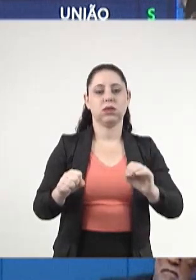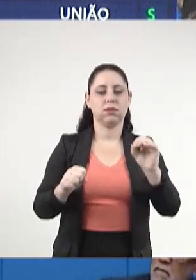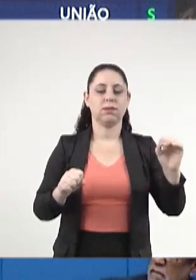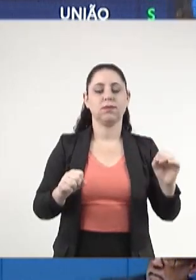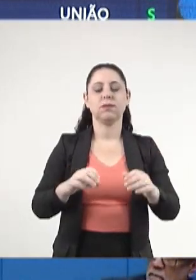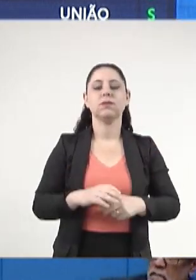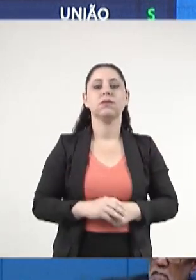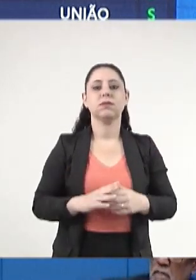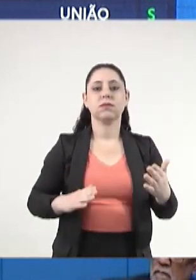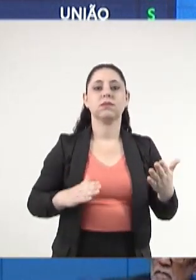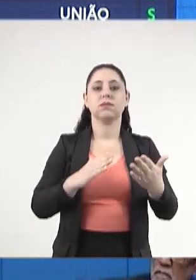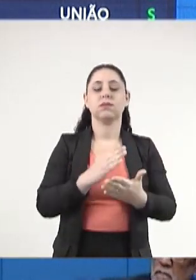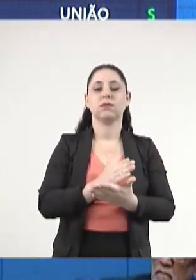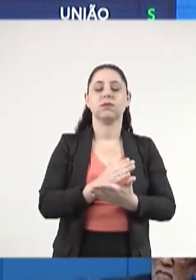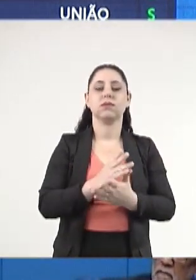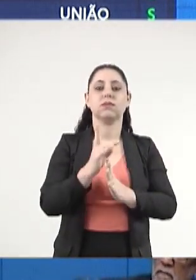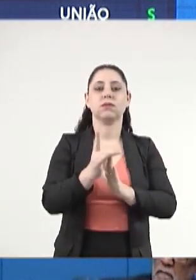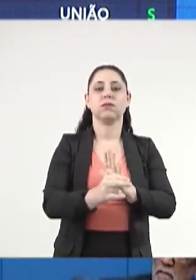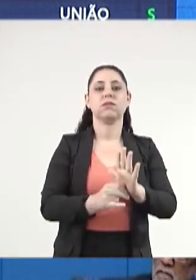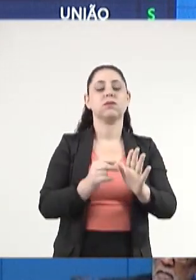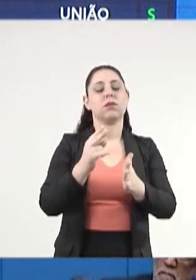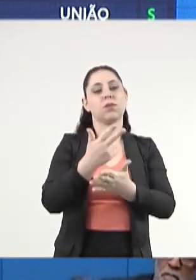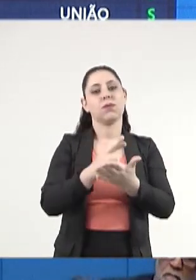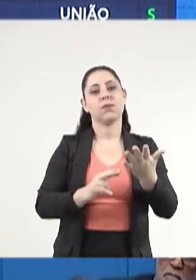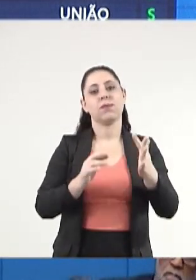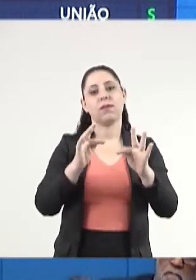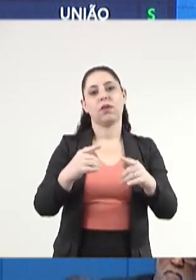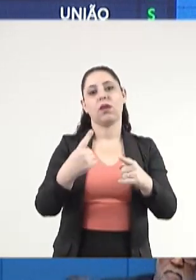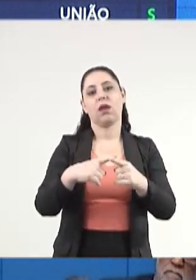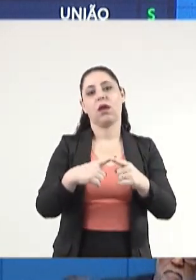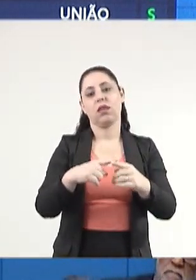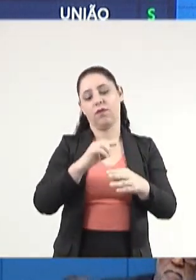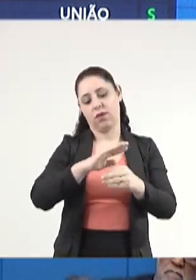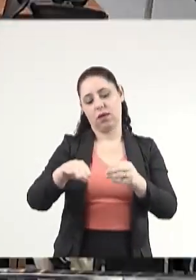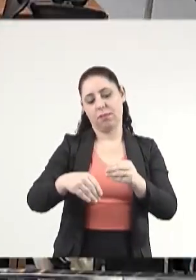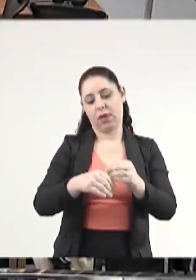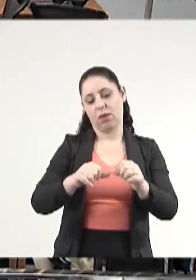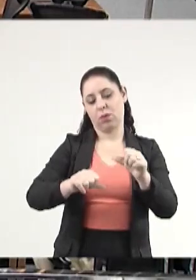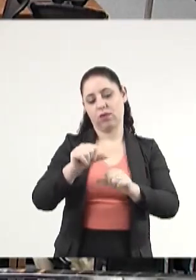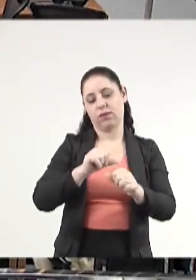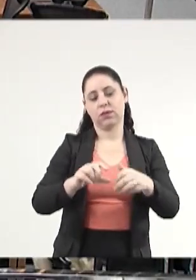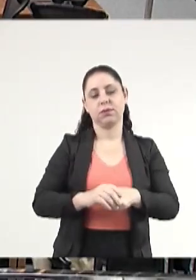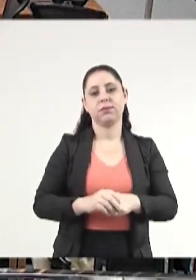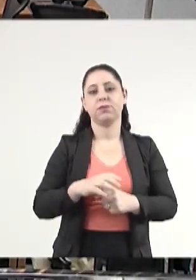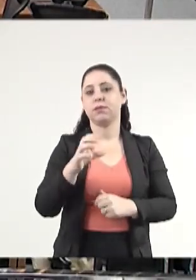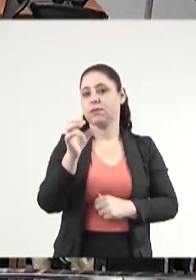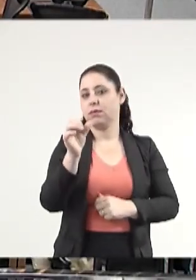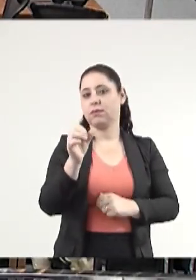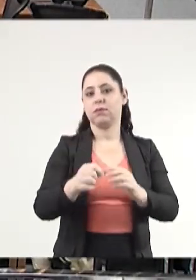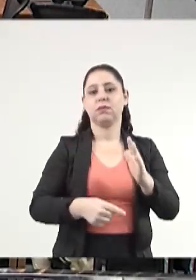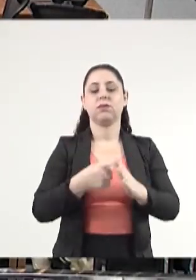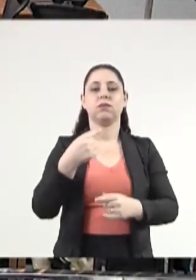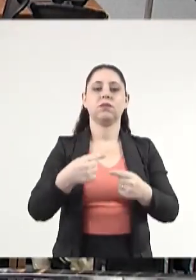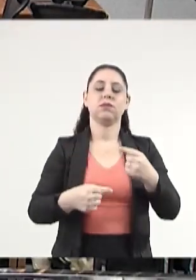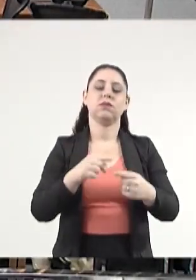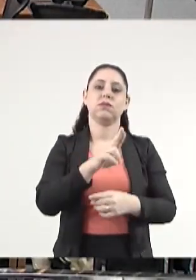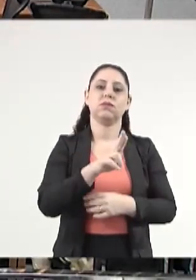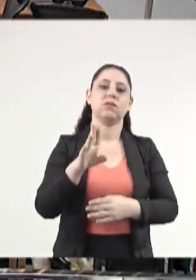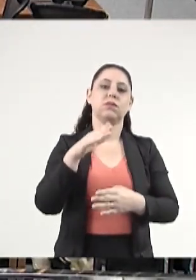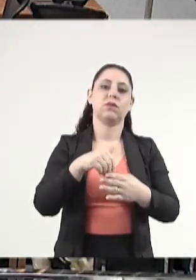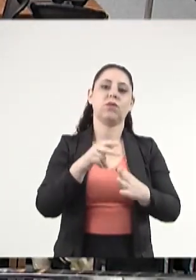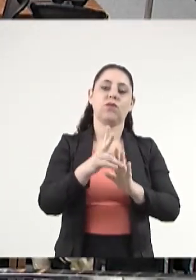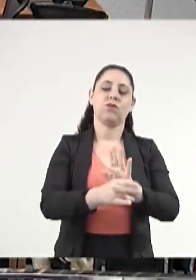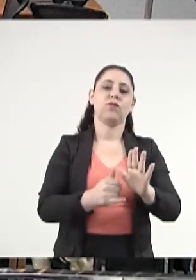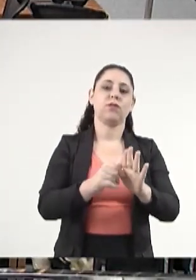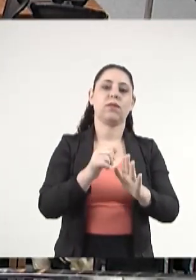contrário. Aprovado o projeto, vai à redação final por ter sofrido emenda. Item 6. Primeira discussão e votação nominal. Projeto